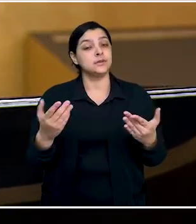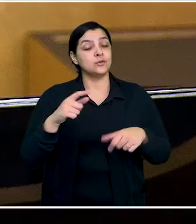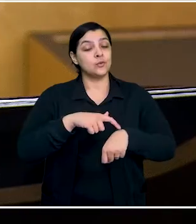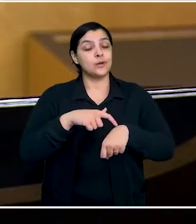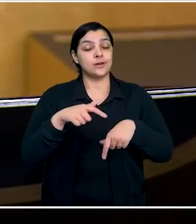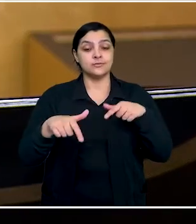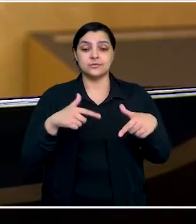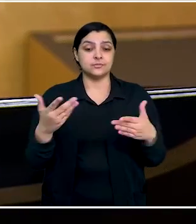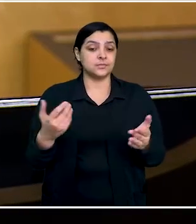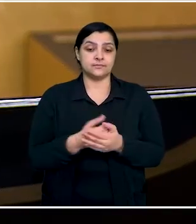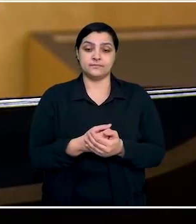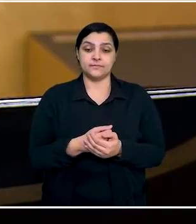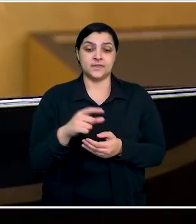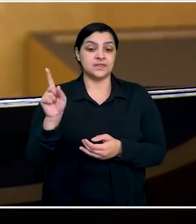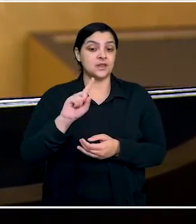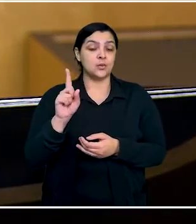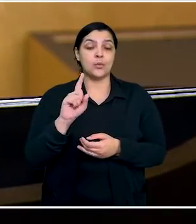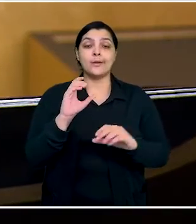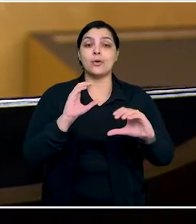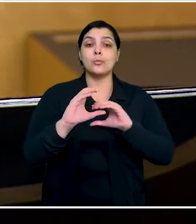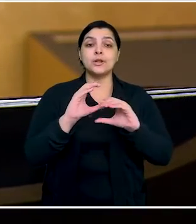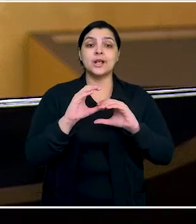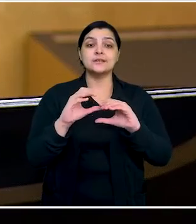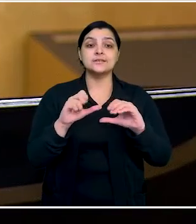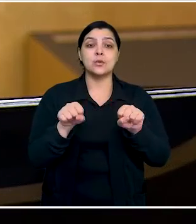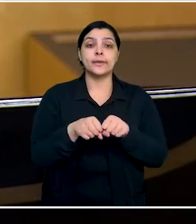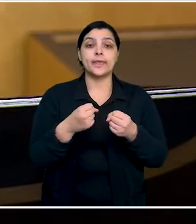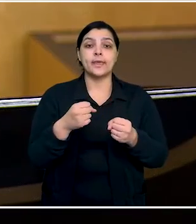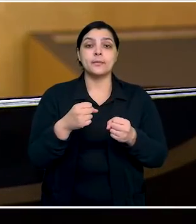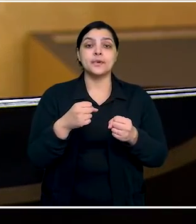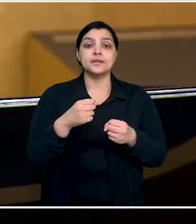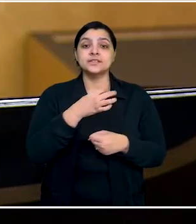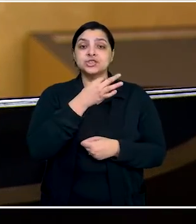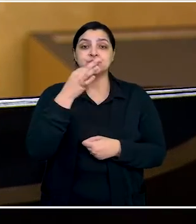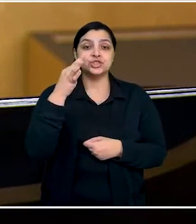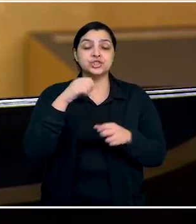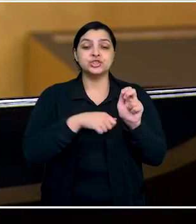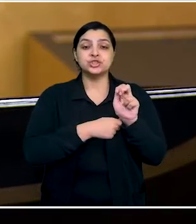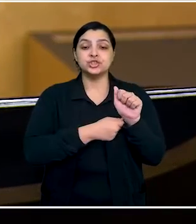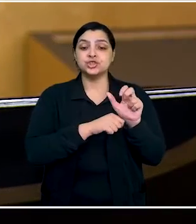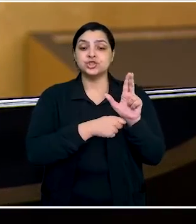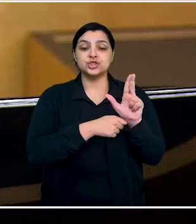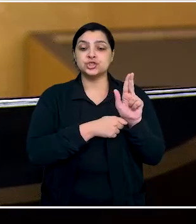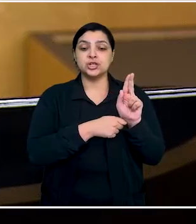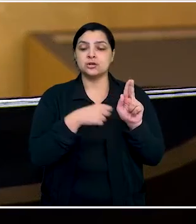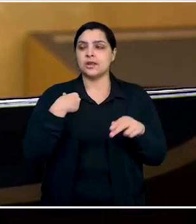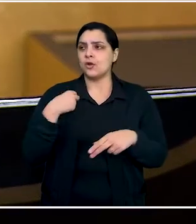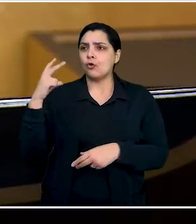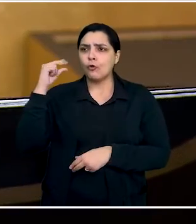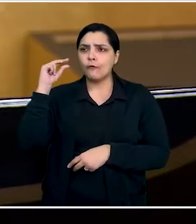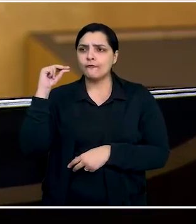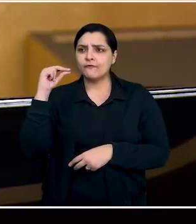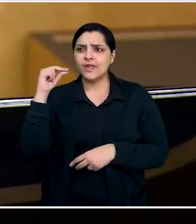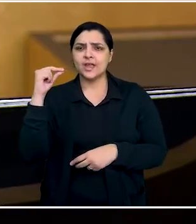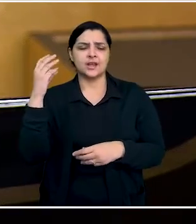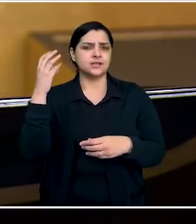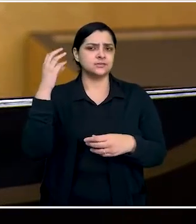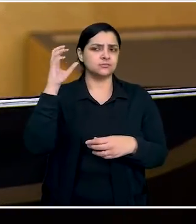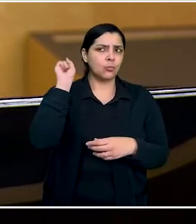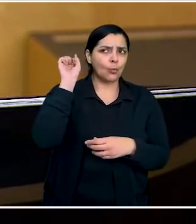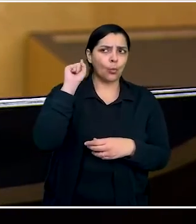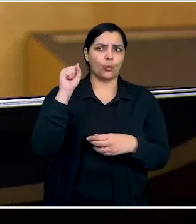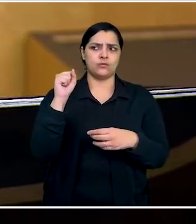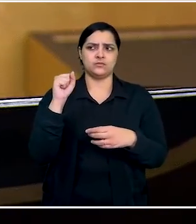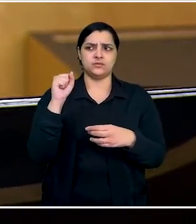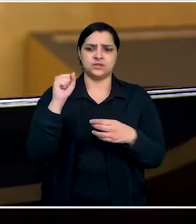de trabalho. Não há quebra de sigilo de comunicação. Não estou ouvindo gravações, conversas, e isso